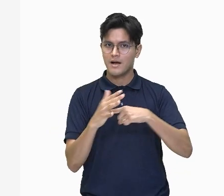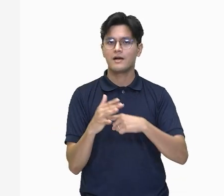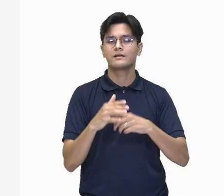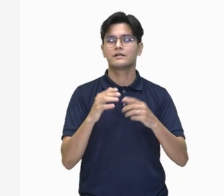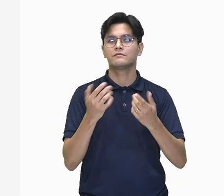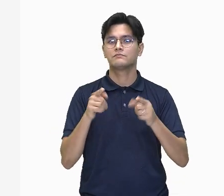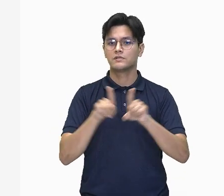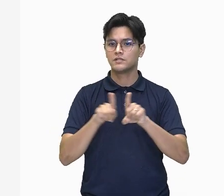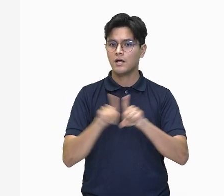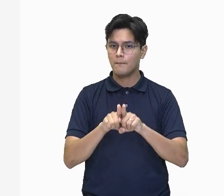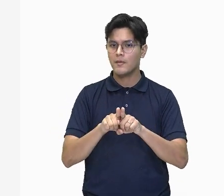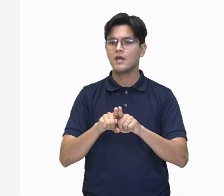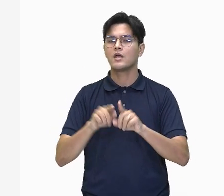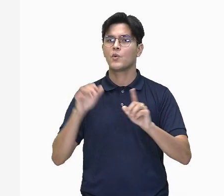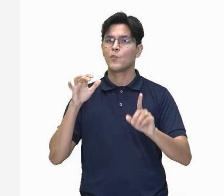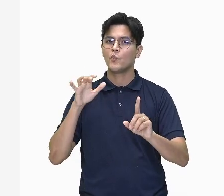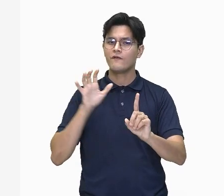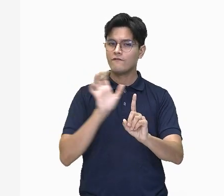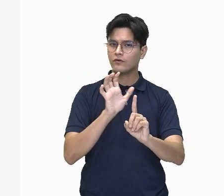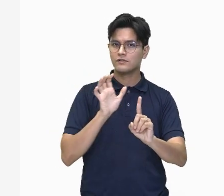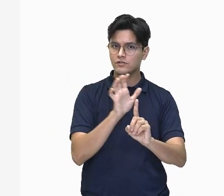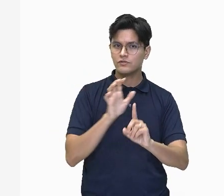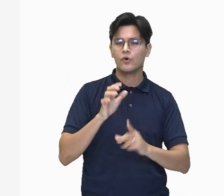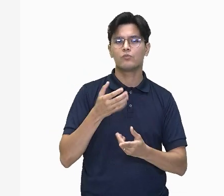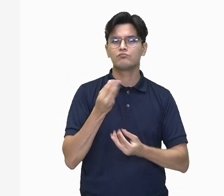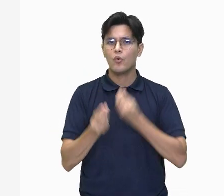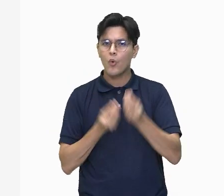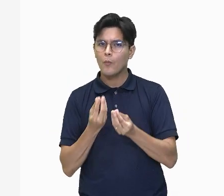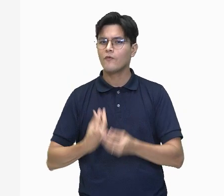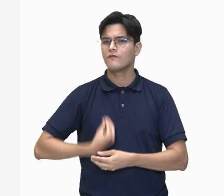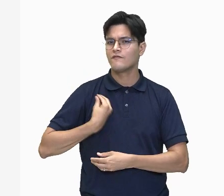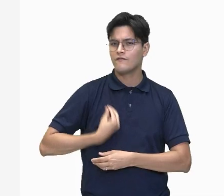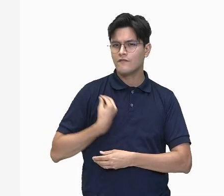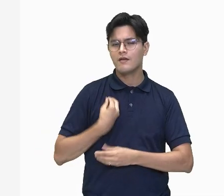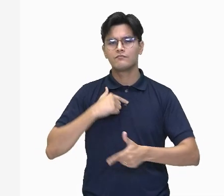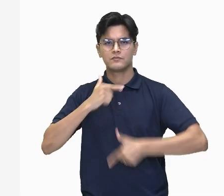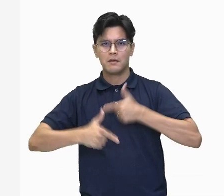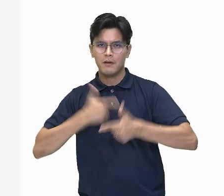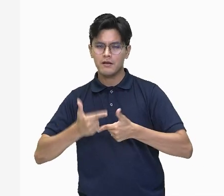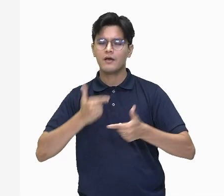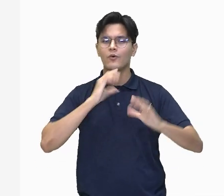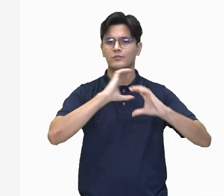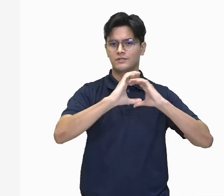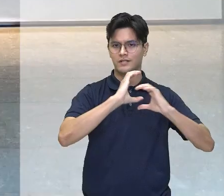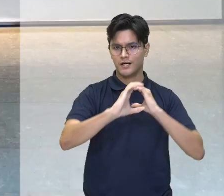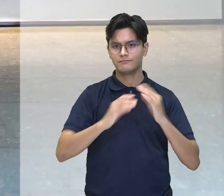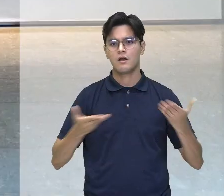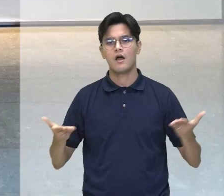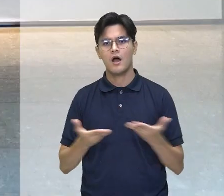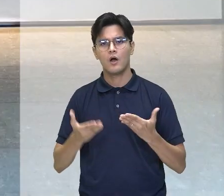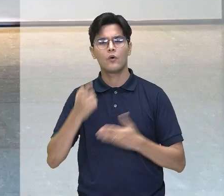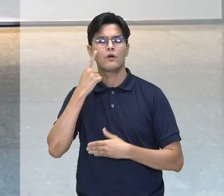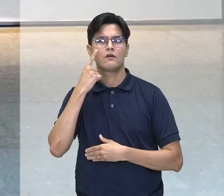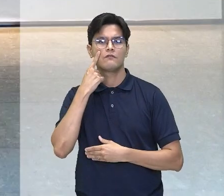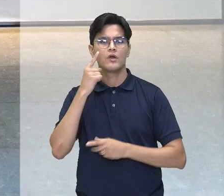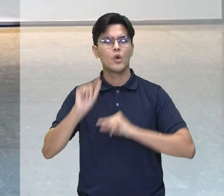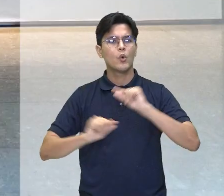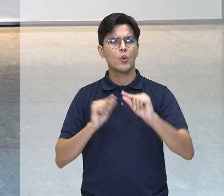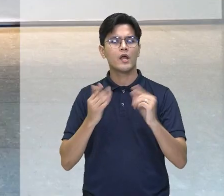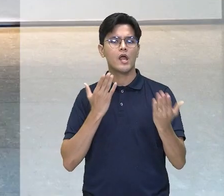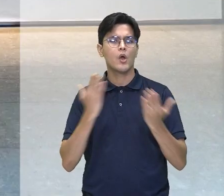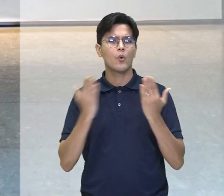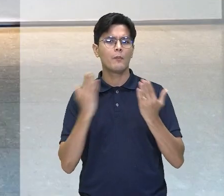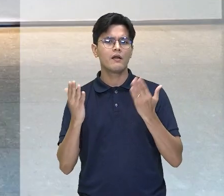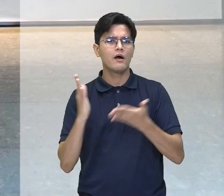nossa forma de viver, trabalhar e também de se comunicar, certo? Então, vamos observar agora a comparação entre